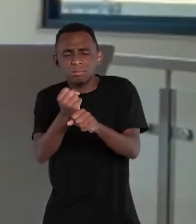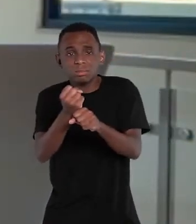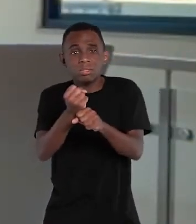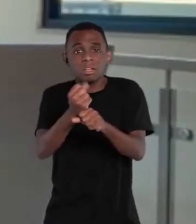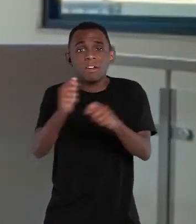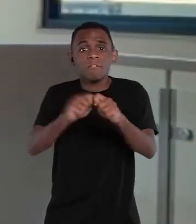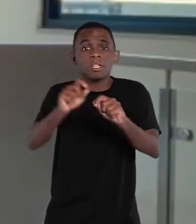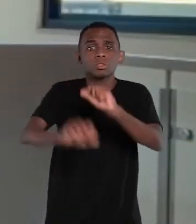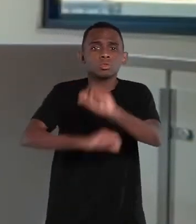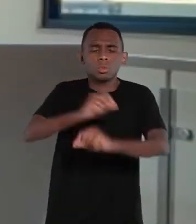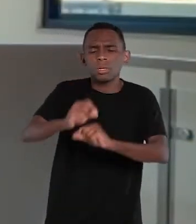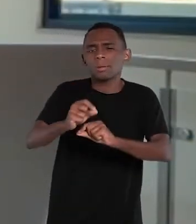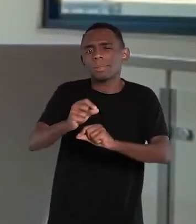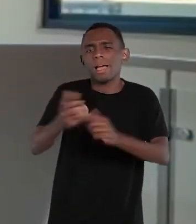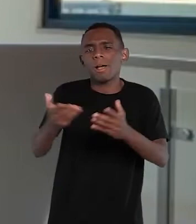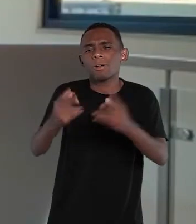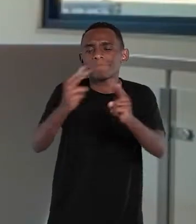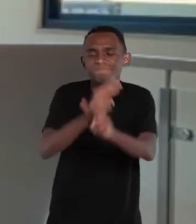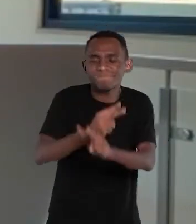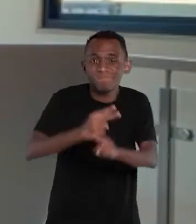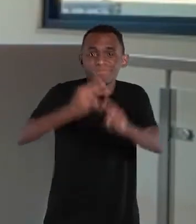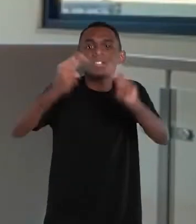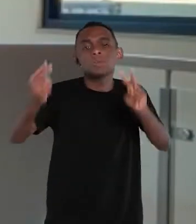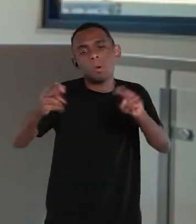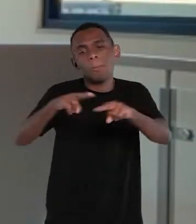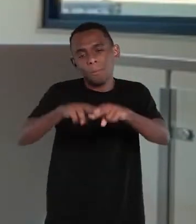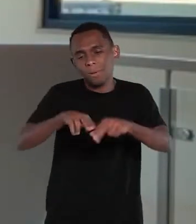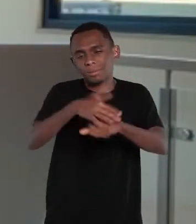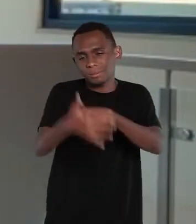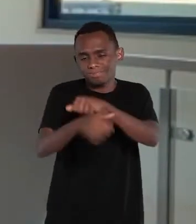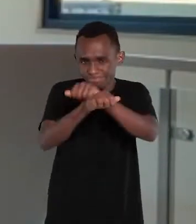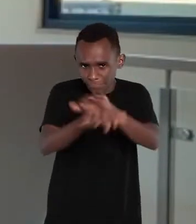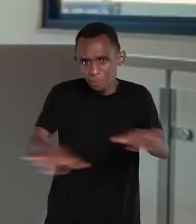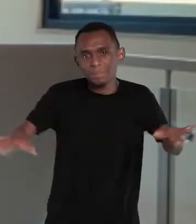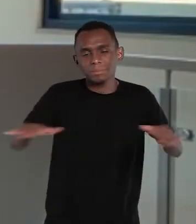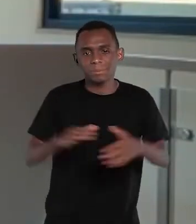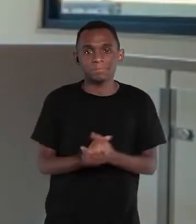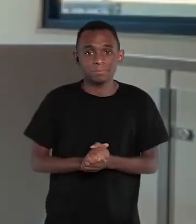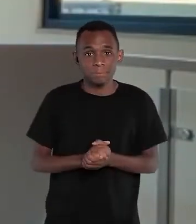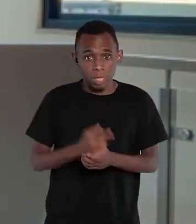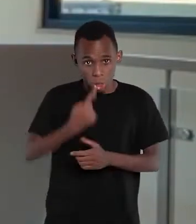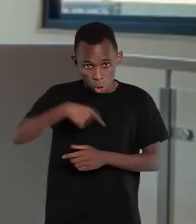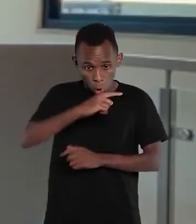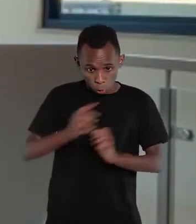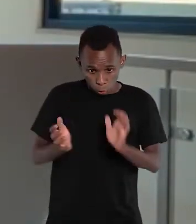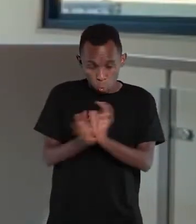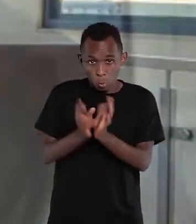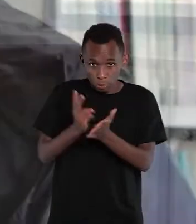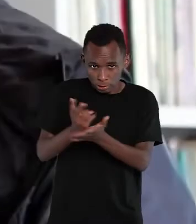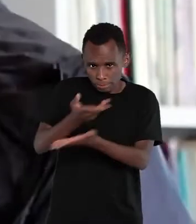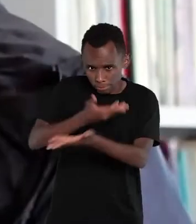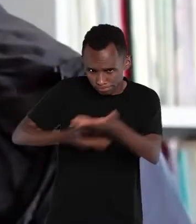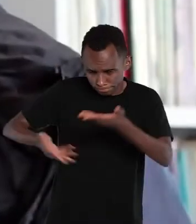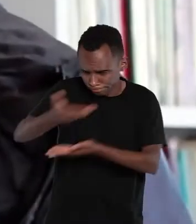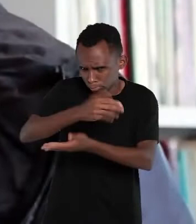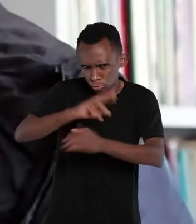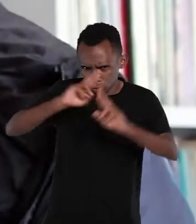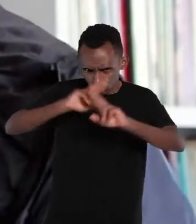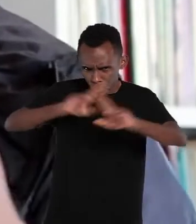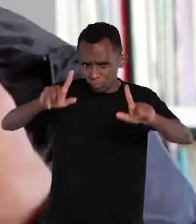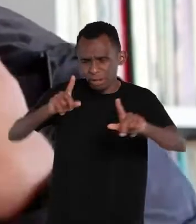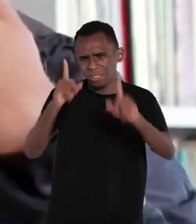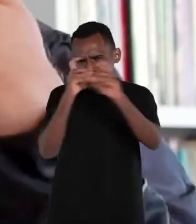de hastes pretas. Afonso veste uma jaqueta preta sobre uma blusa branca e está ao lado de uma estante repleta